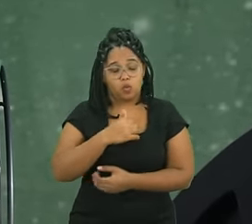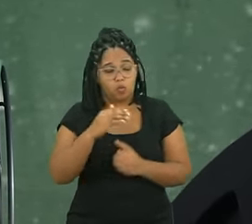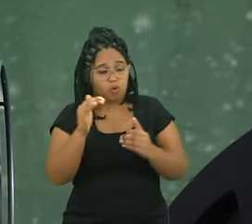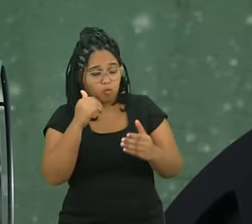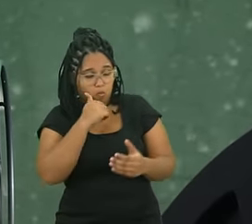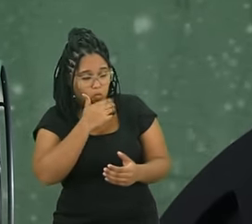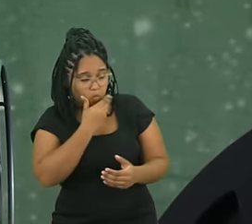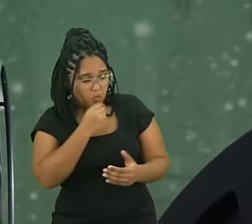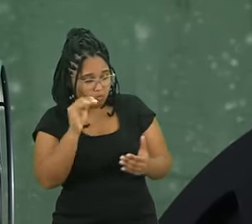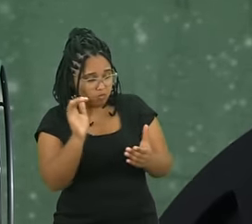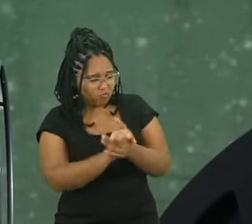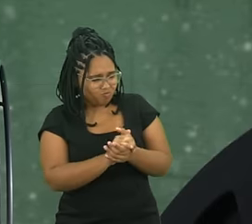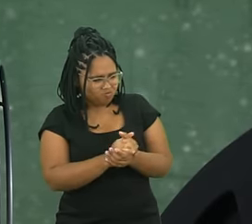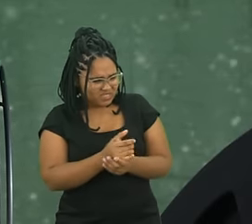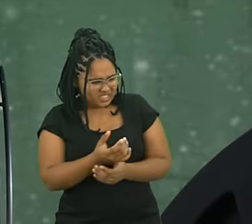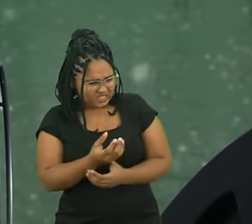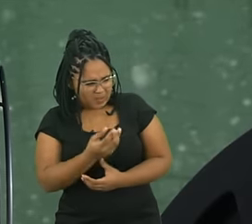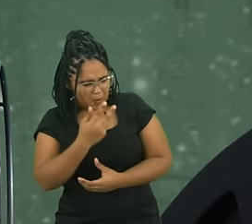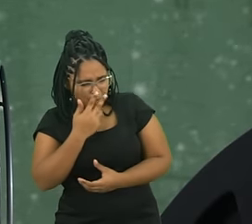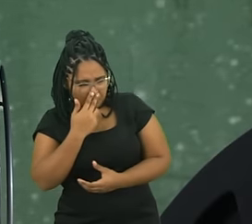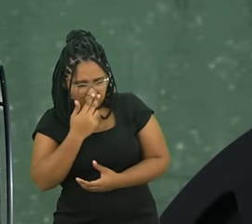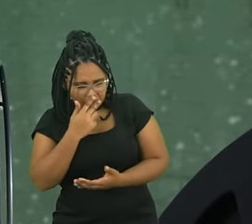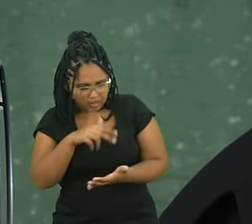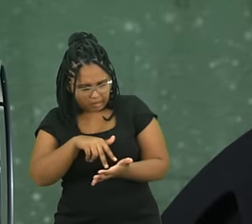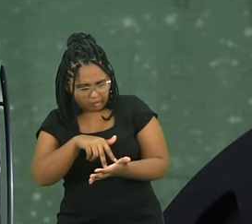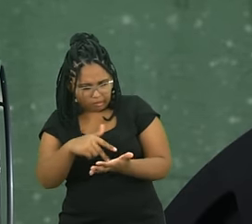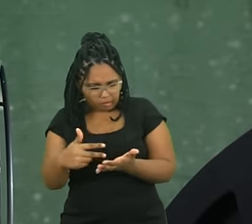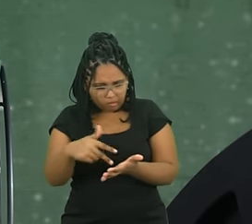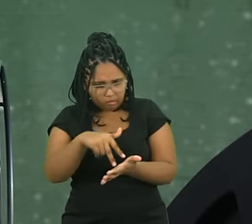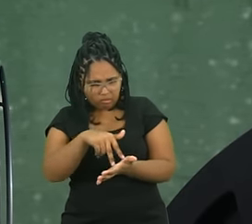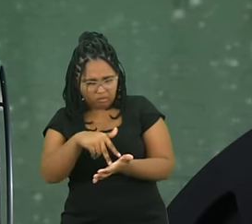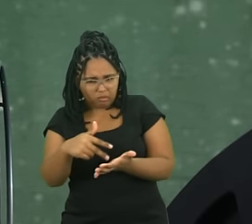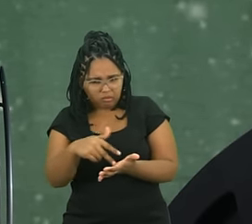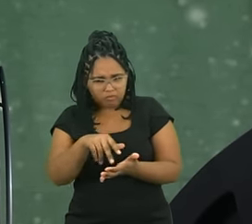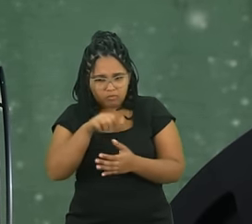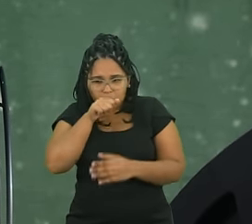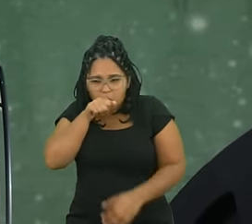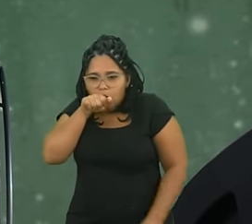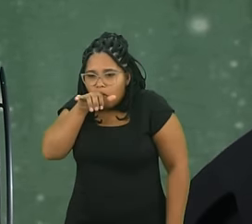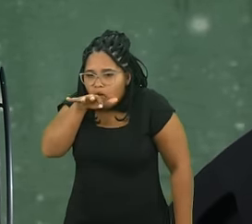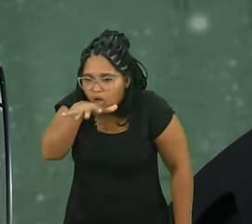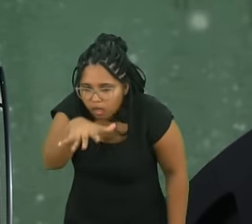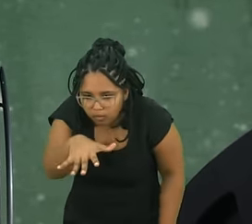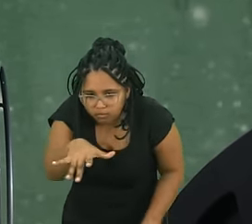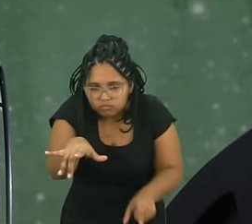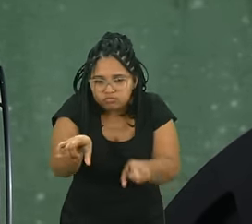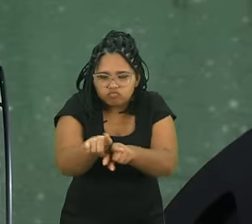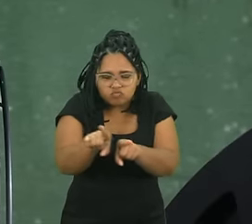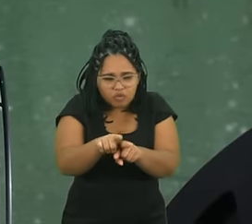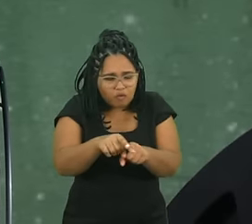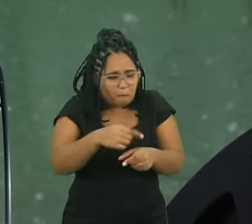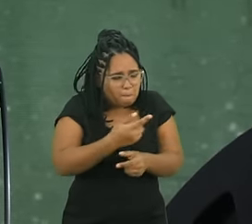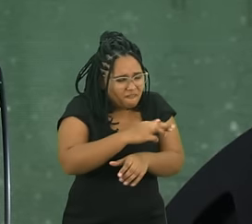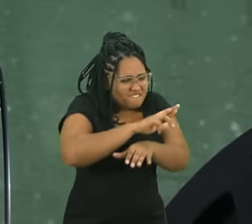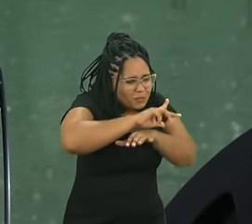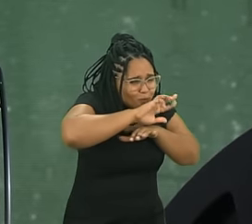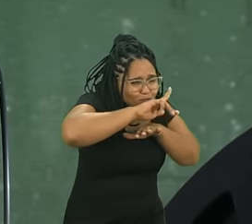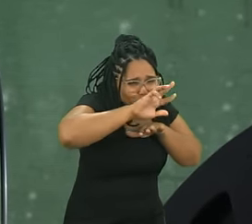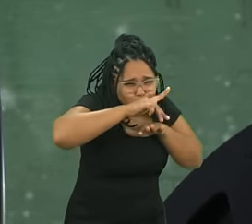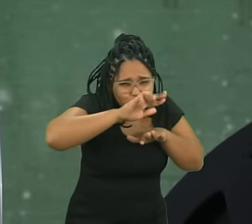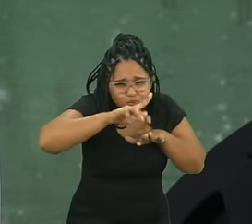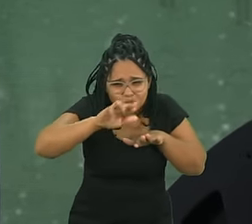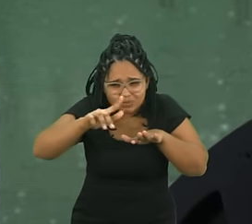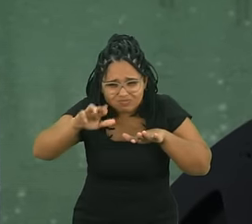de falta de equilíbrio e vômitos. Nós fomos em vários médicos e os médicos diziam que